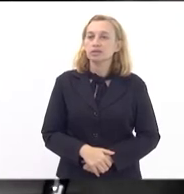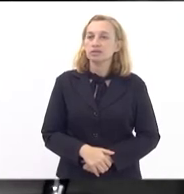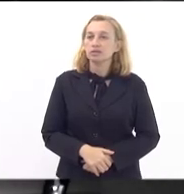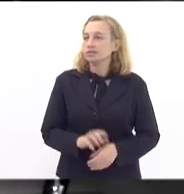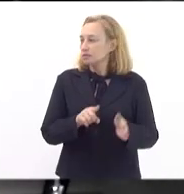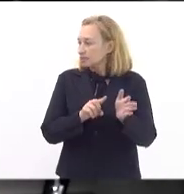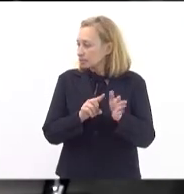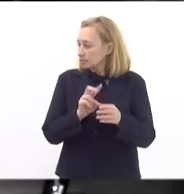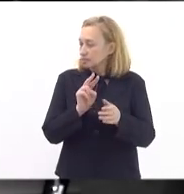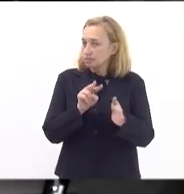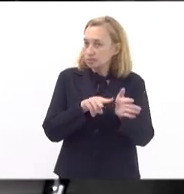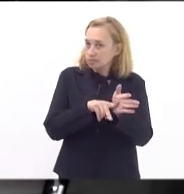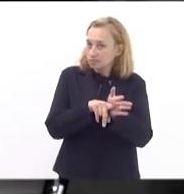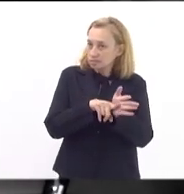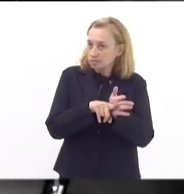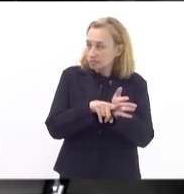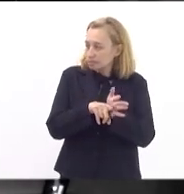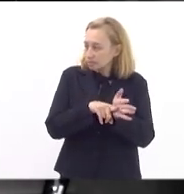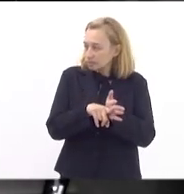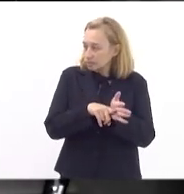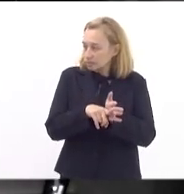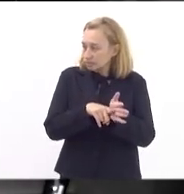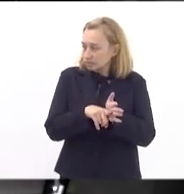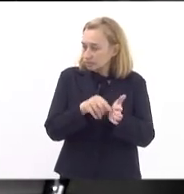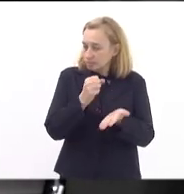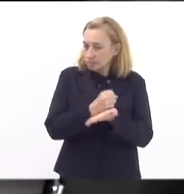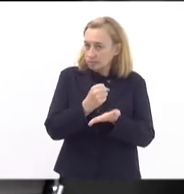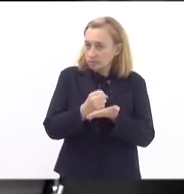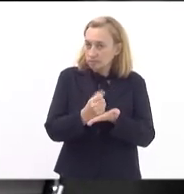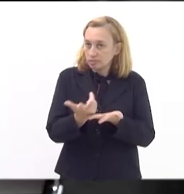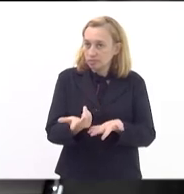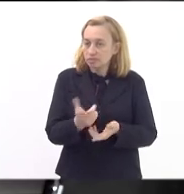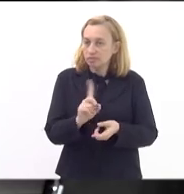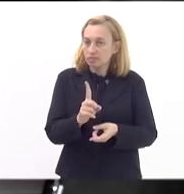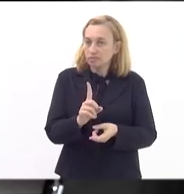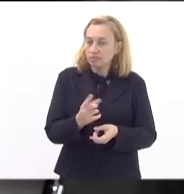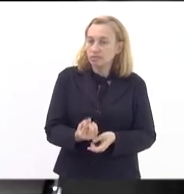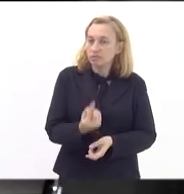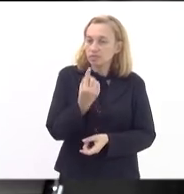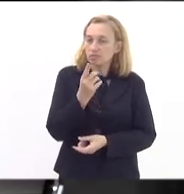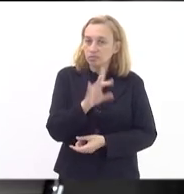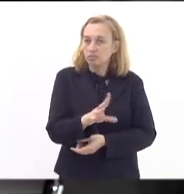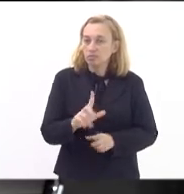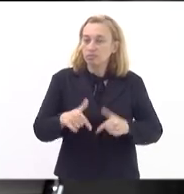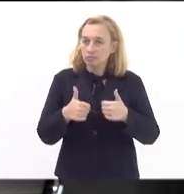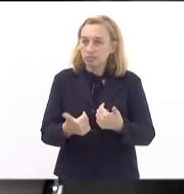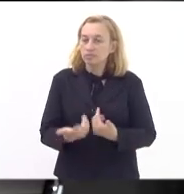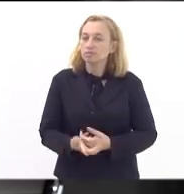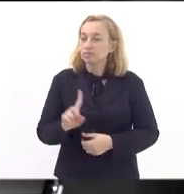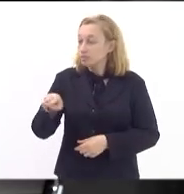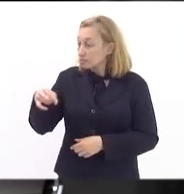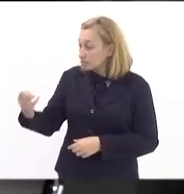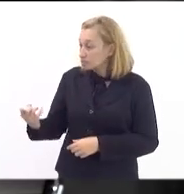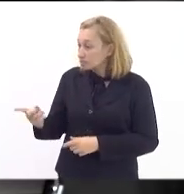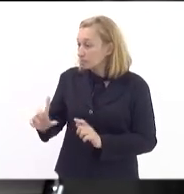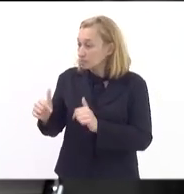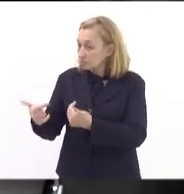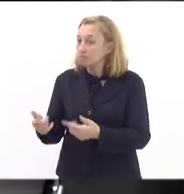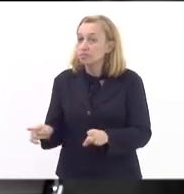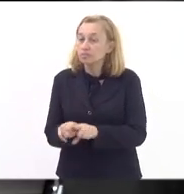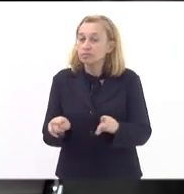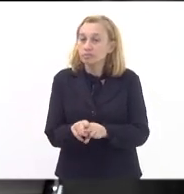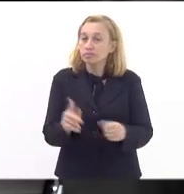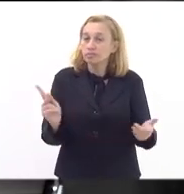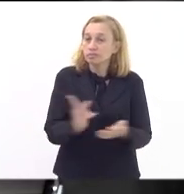fiscalização contratual é importante que esse tipo mas não foram as únicas as fotos e as atualizações que que